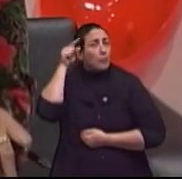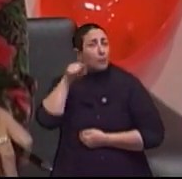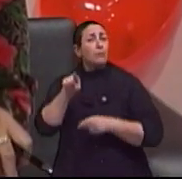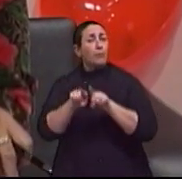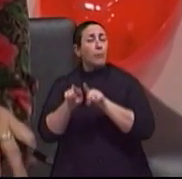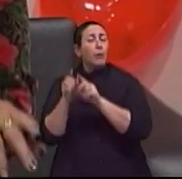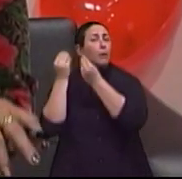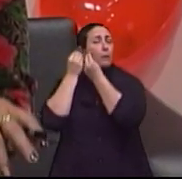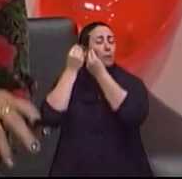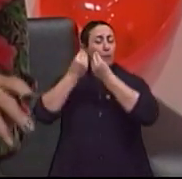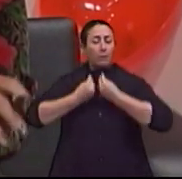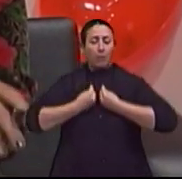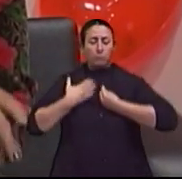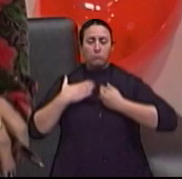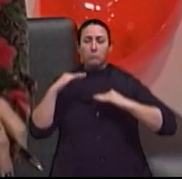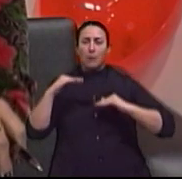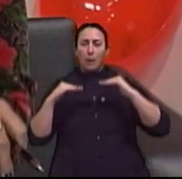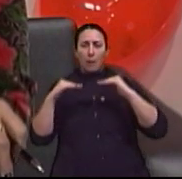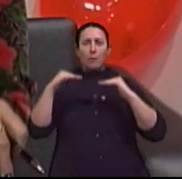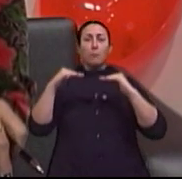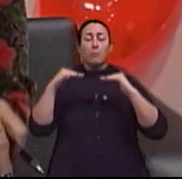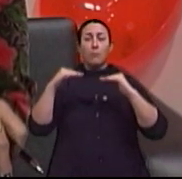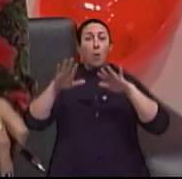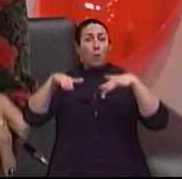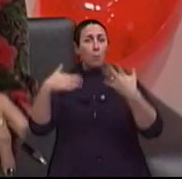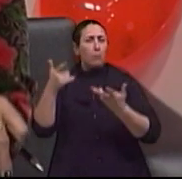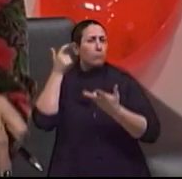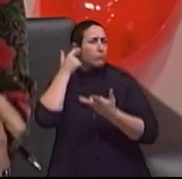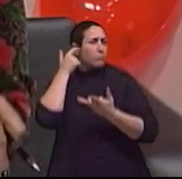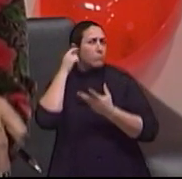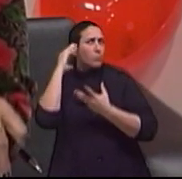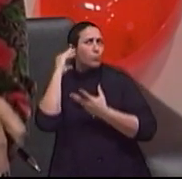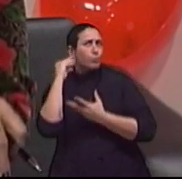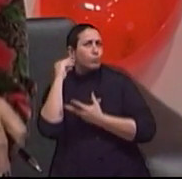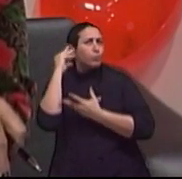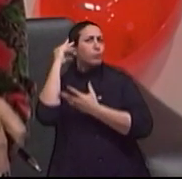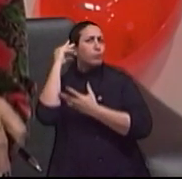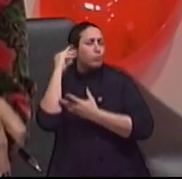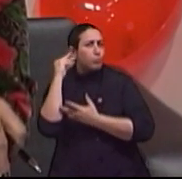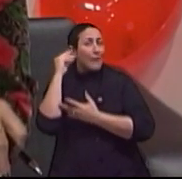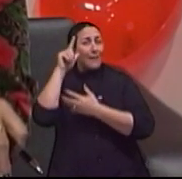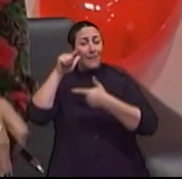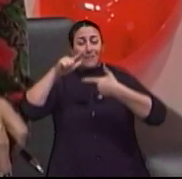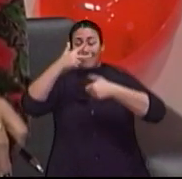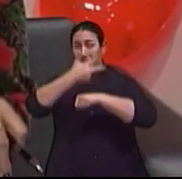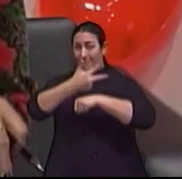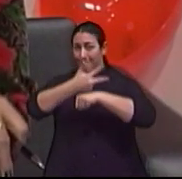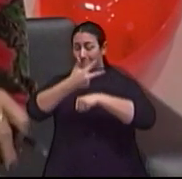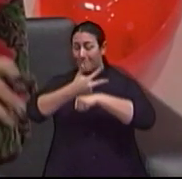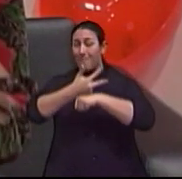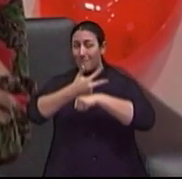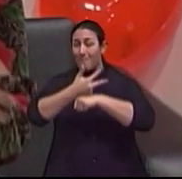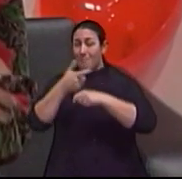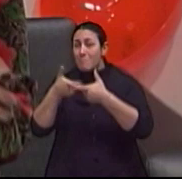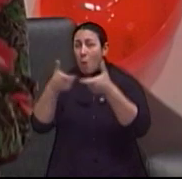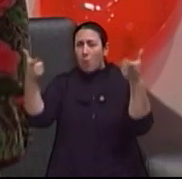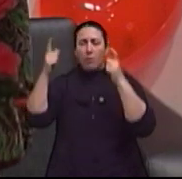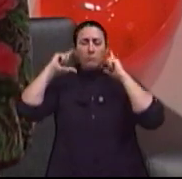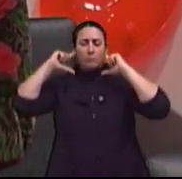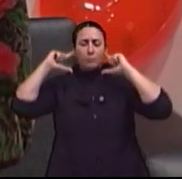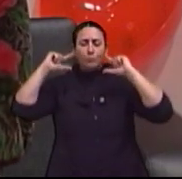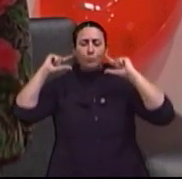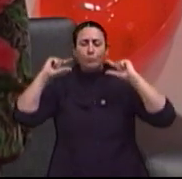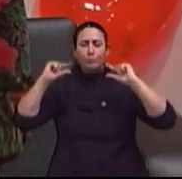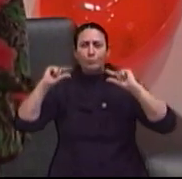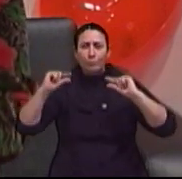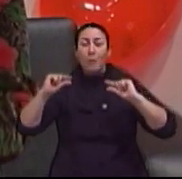equilíbrio quando o ouvido sofre alterações sérias principalmente na terceira idade a pessoa passa a ouvir menos e